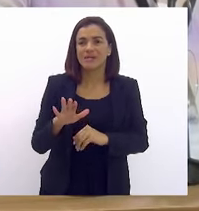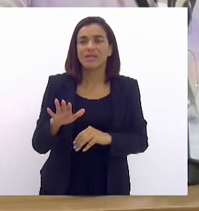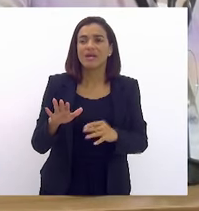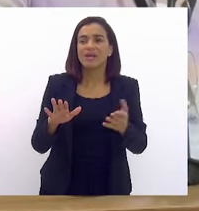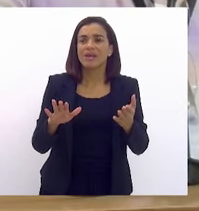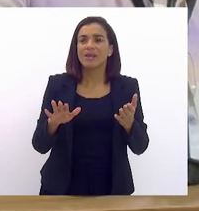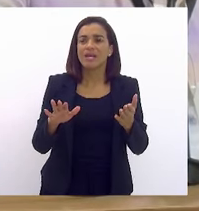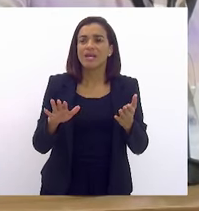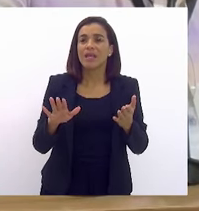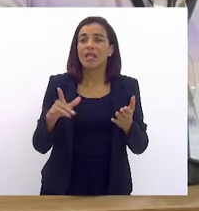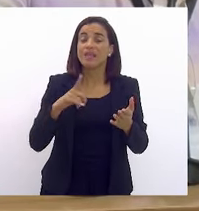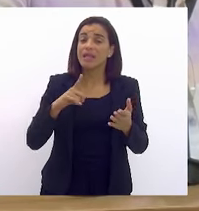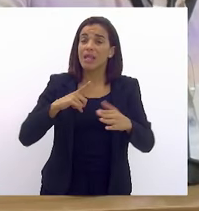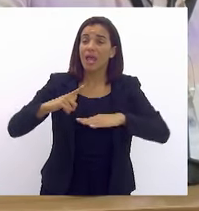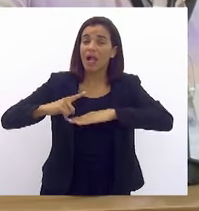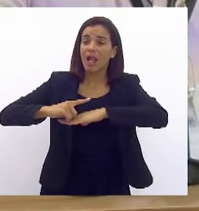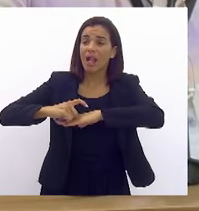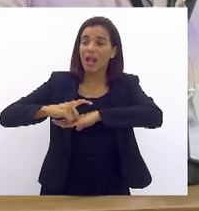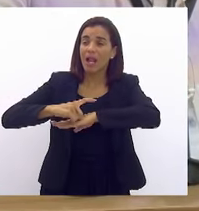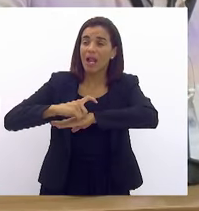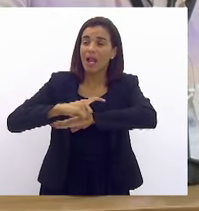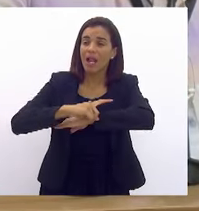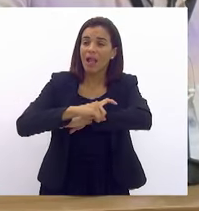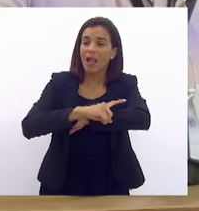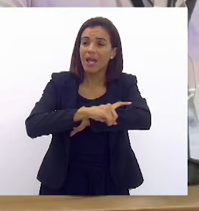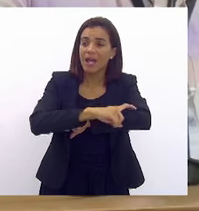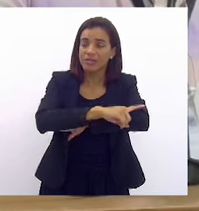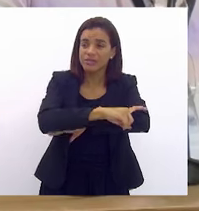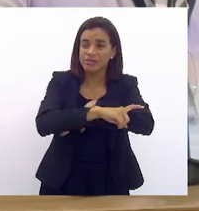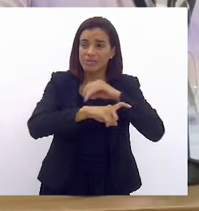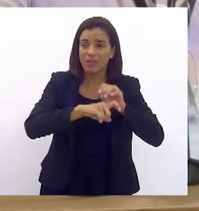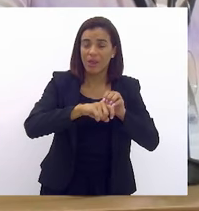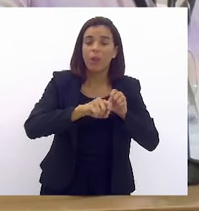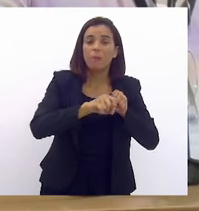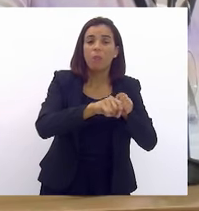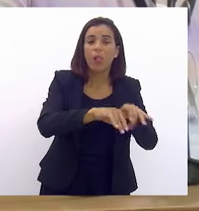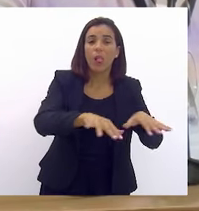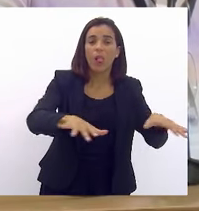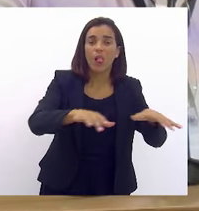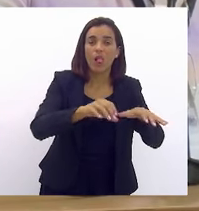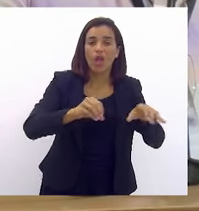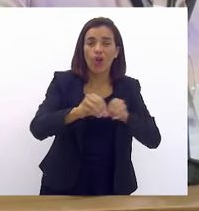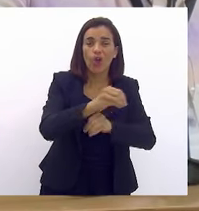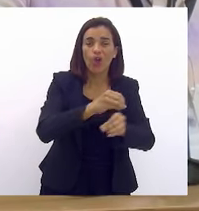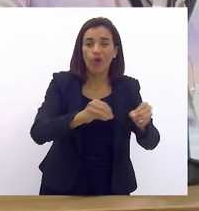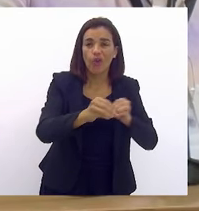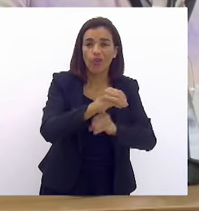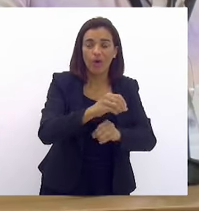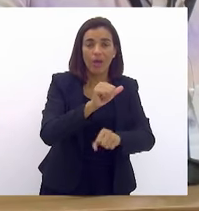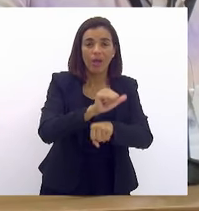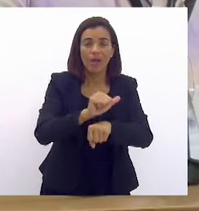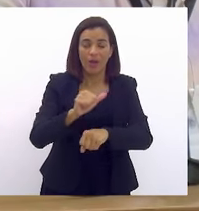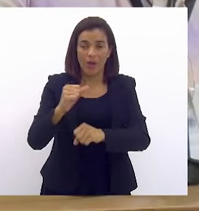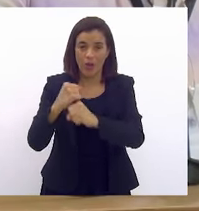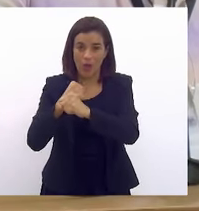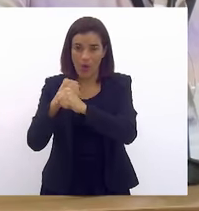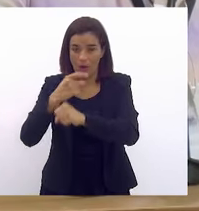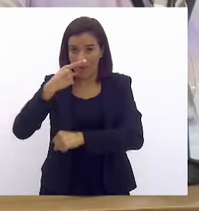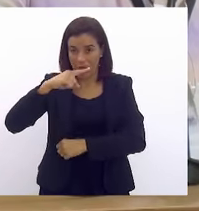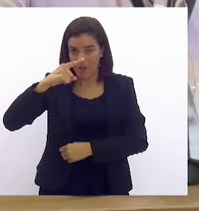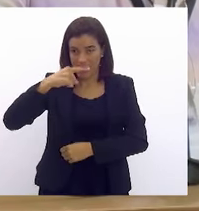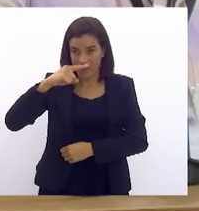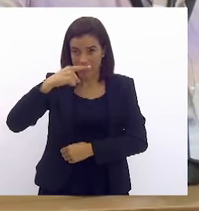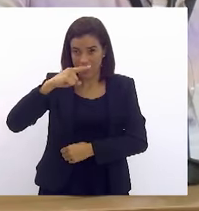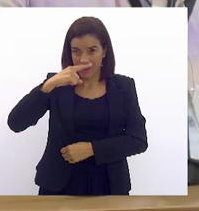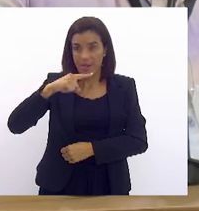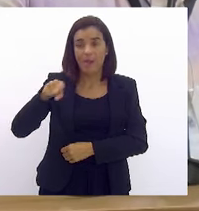que tem uma lagartixa ali que de ano em ano ela desova do outro lado. Se procria. Aí teve que parar uma obra em Itaipuaçu, que é a orla lá de